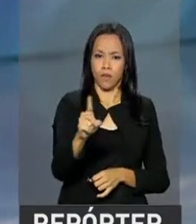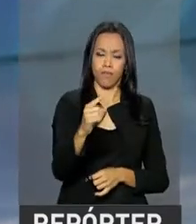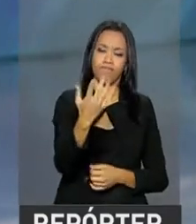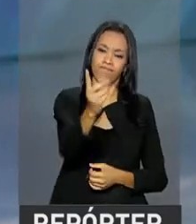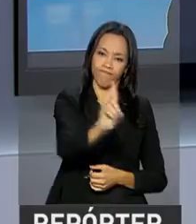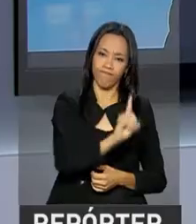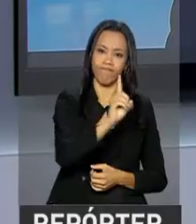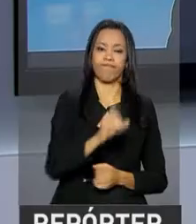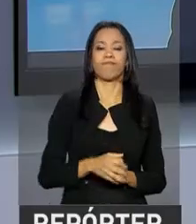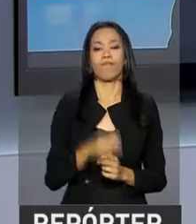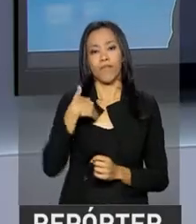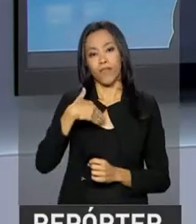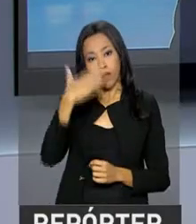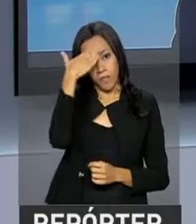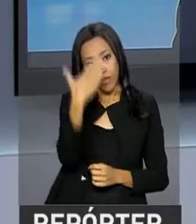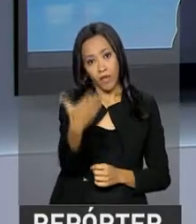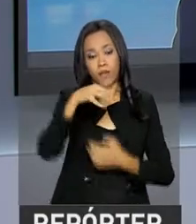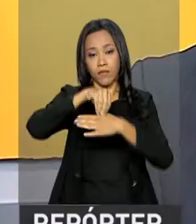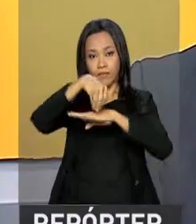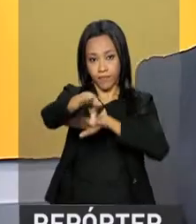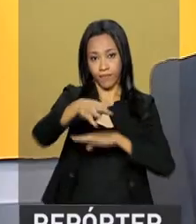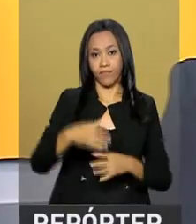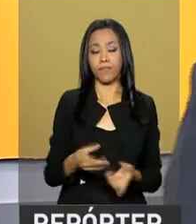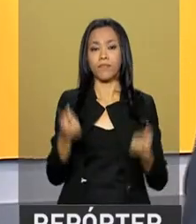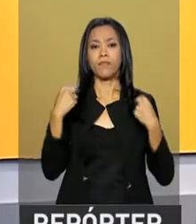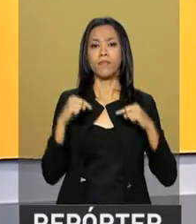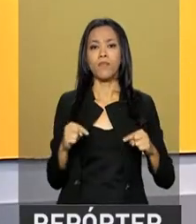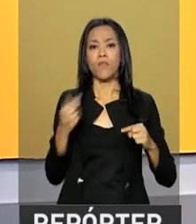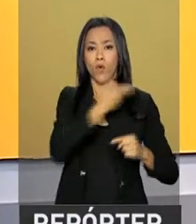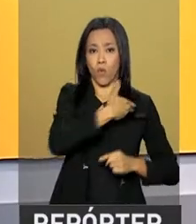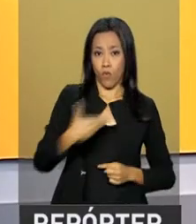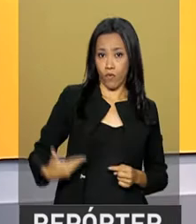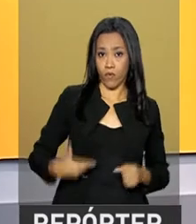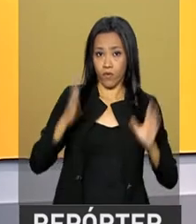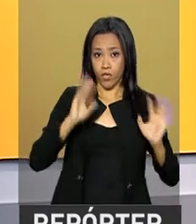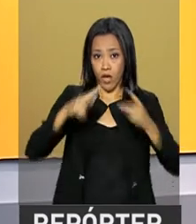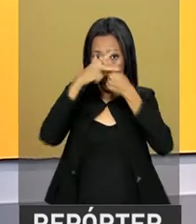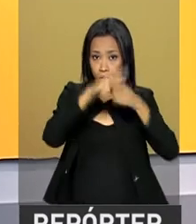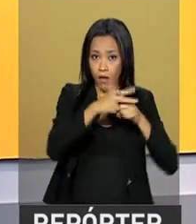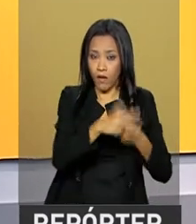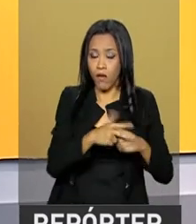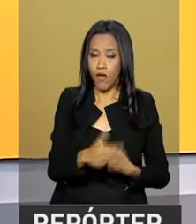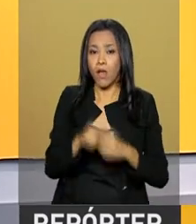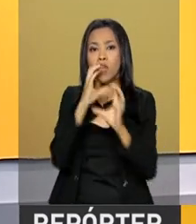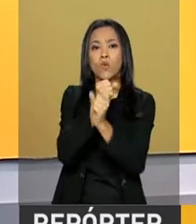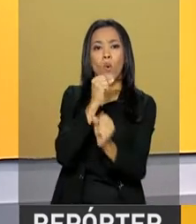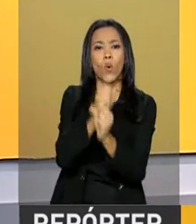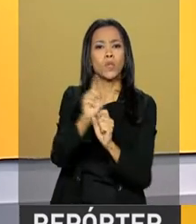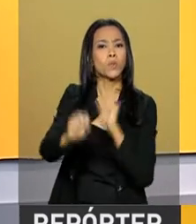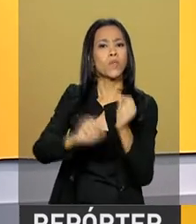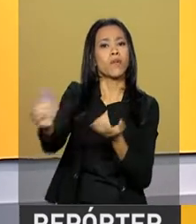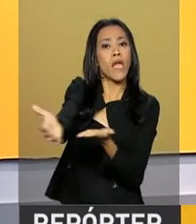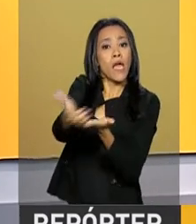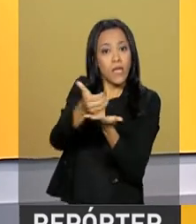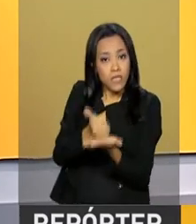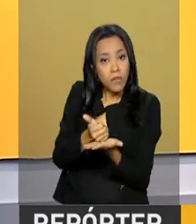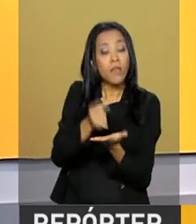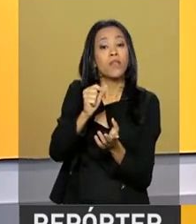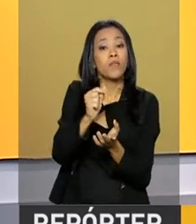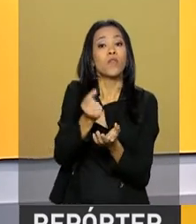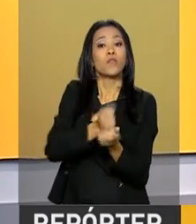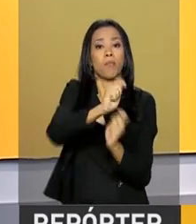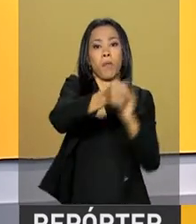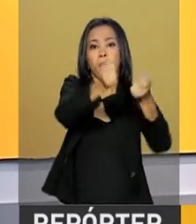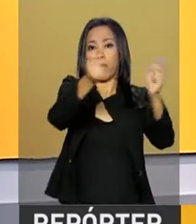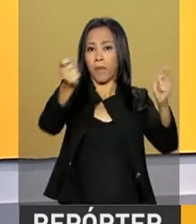vocês obrigado pelas suas informações e olha o governo atualizou as contas do que tem a receber e dos gastos que precisa fazer